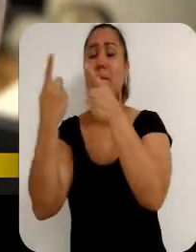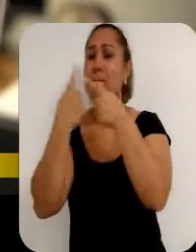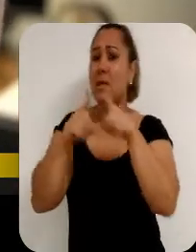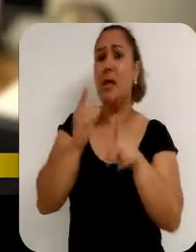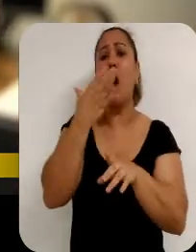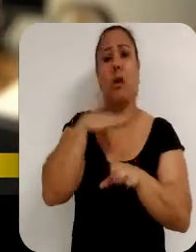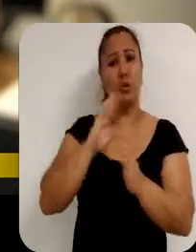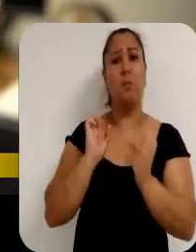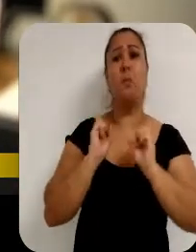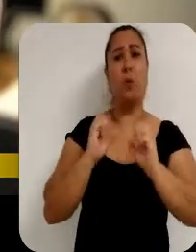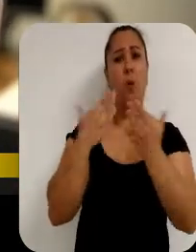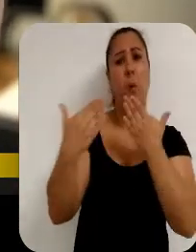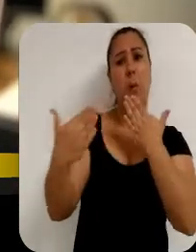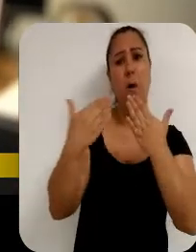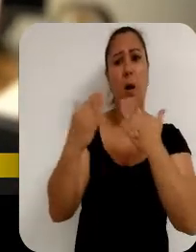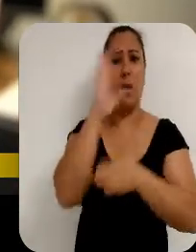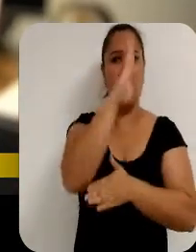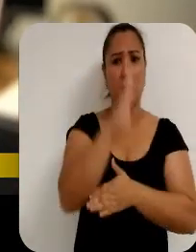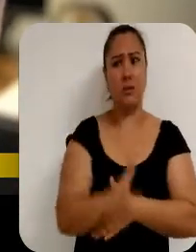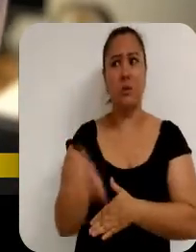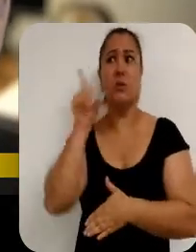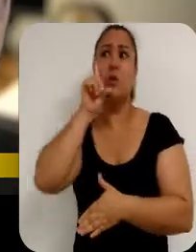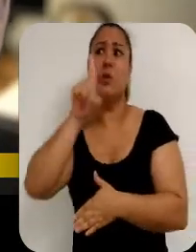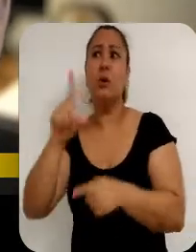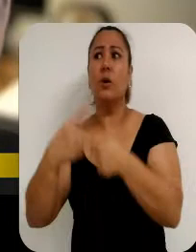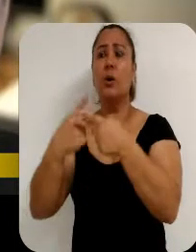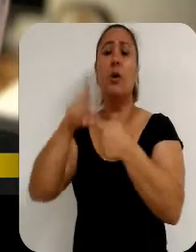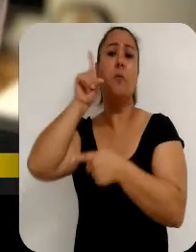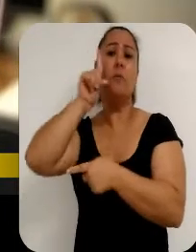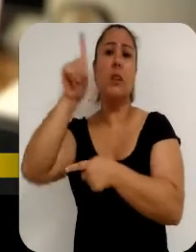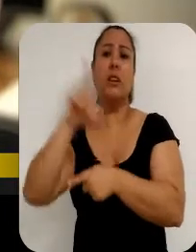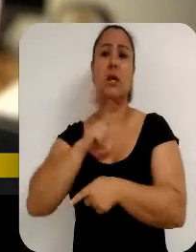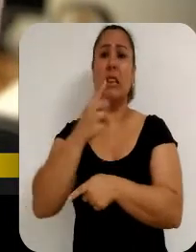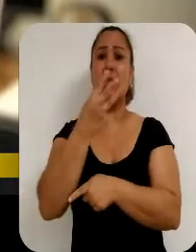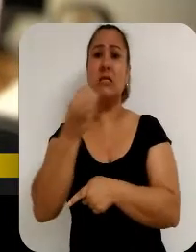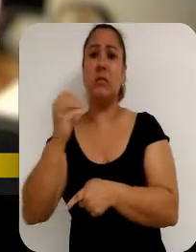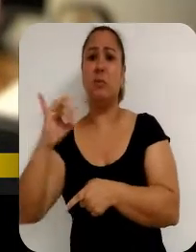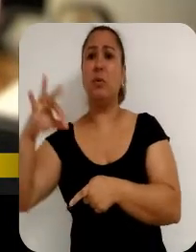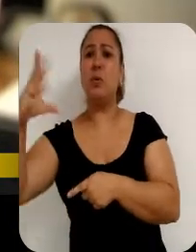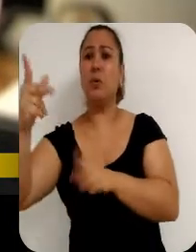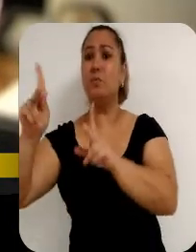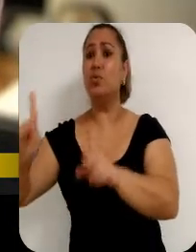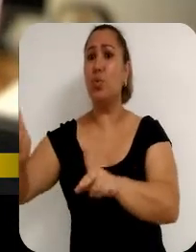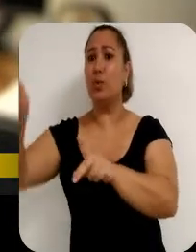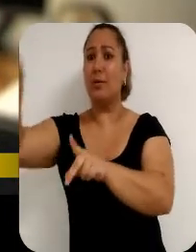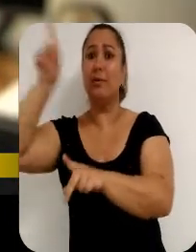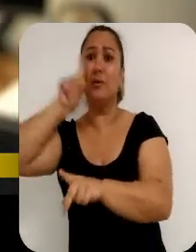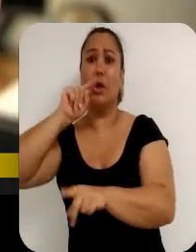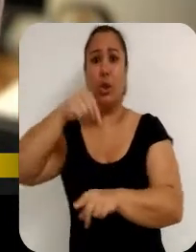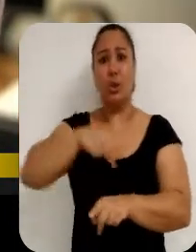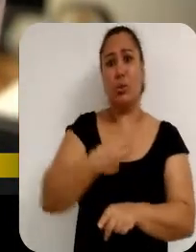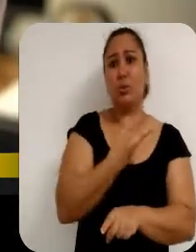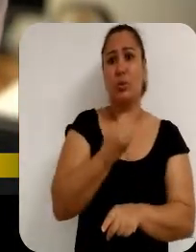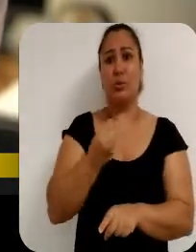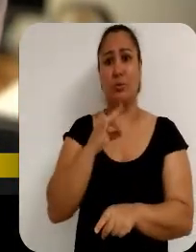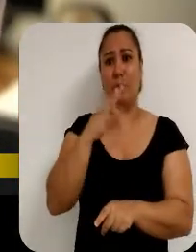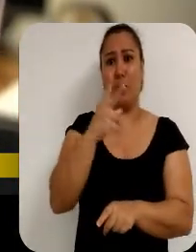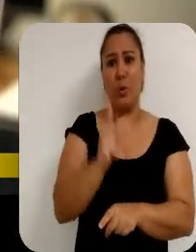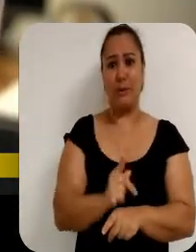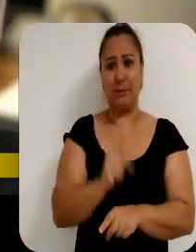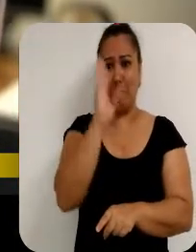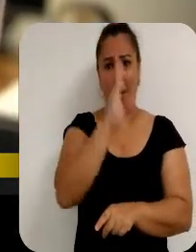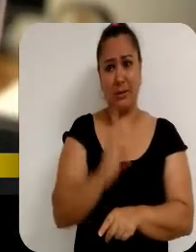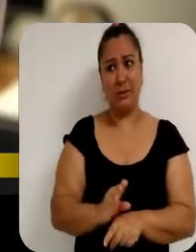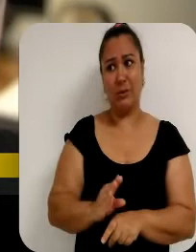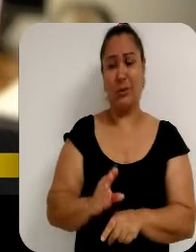eles têm 300 milhões de habitantes e a gente tem 200 milhões de habitantes. Então, se a Inglaterra é muito pouco populosa, perto do que é o Brasil, os Estados Unidos já é um